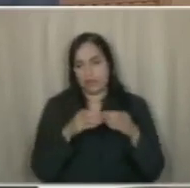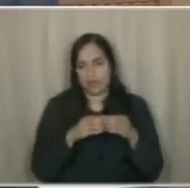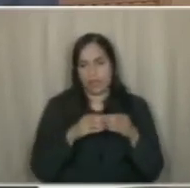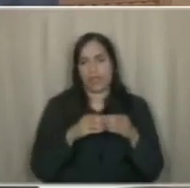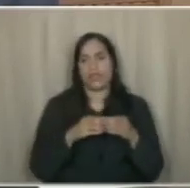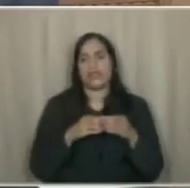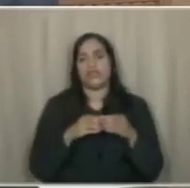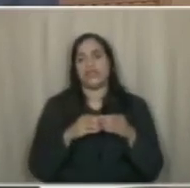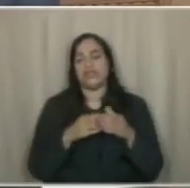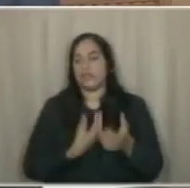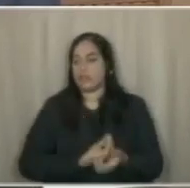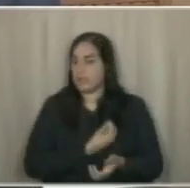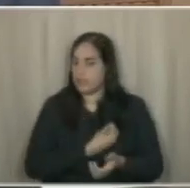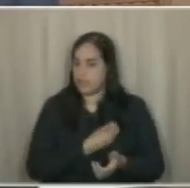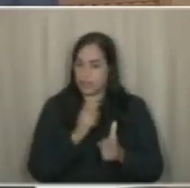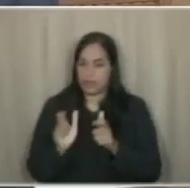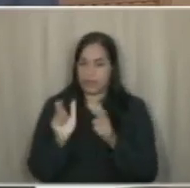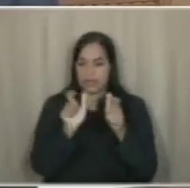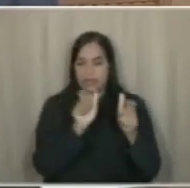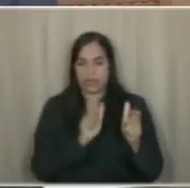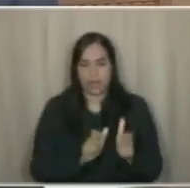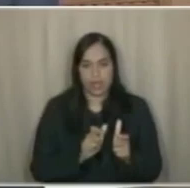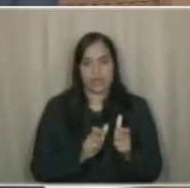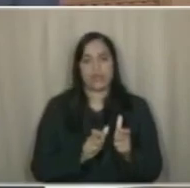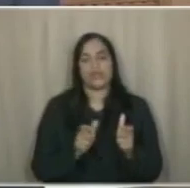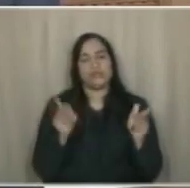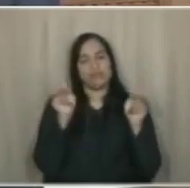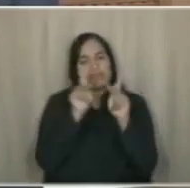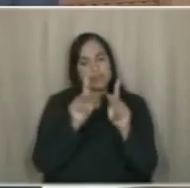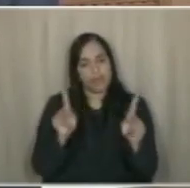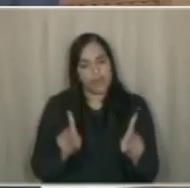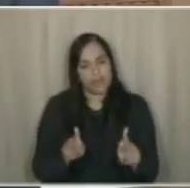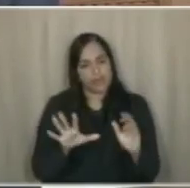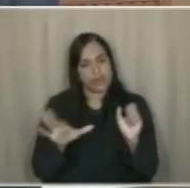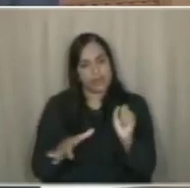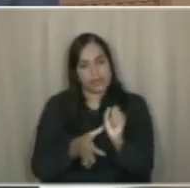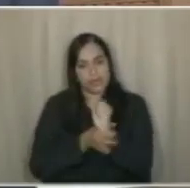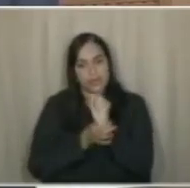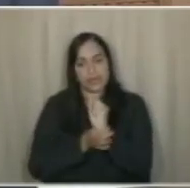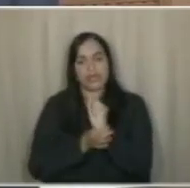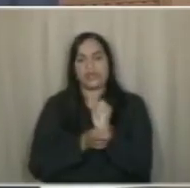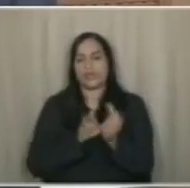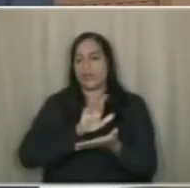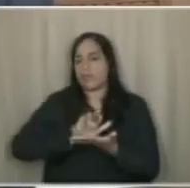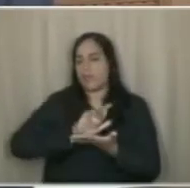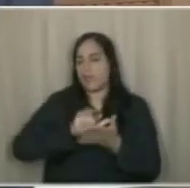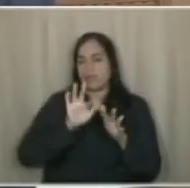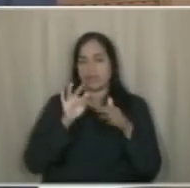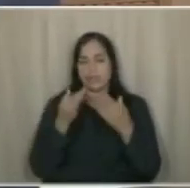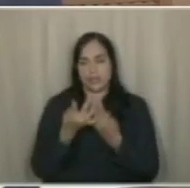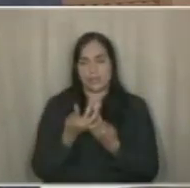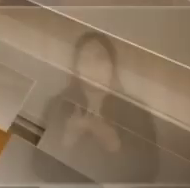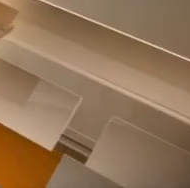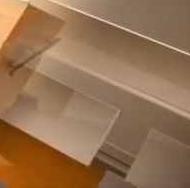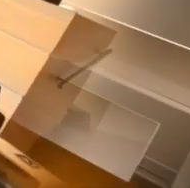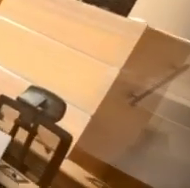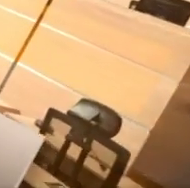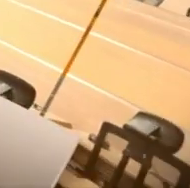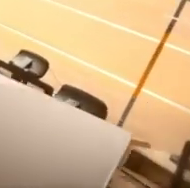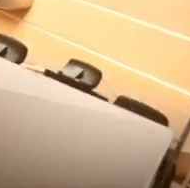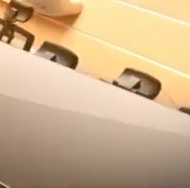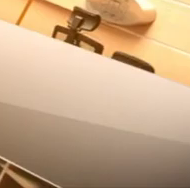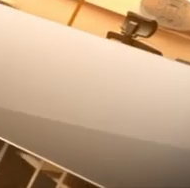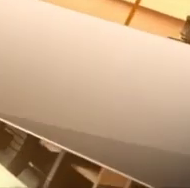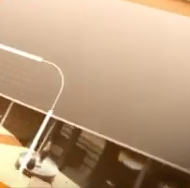dar vida a esses lugares de trazer a paz a segurança a milhares de famílias em nossa cidade